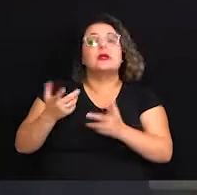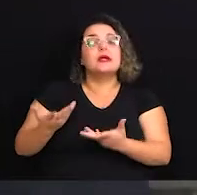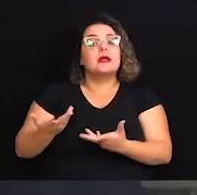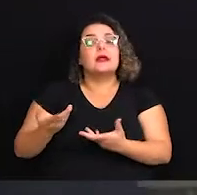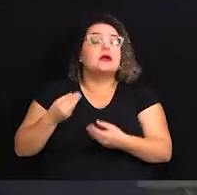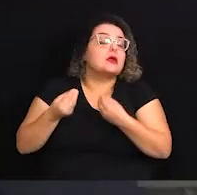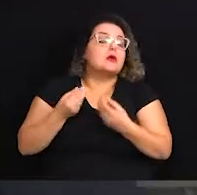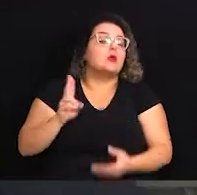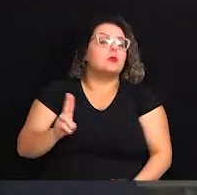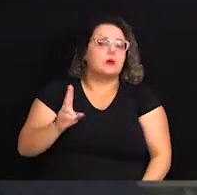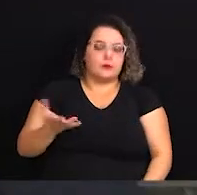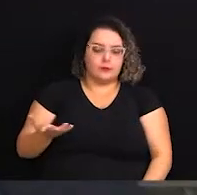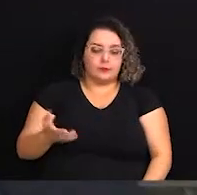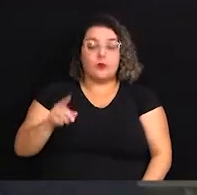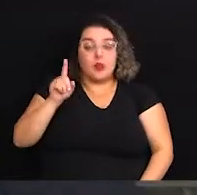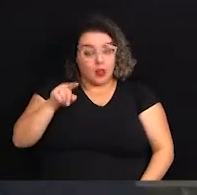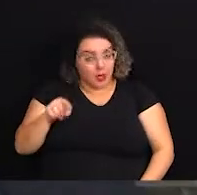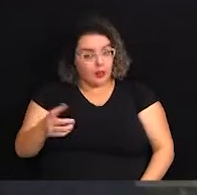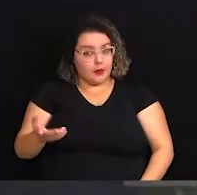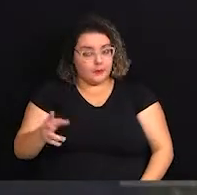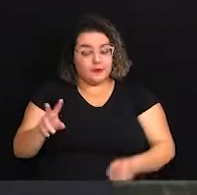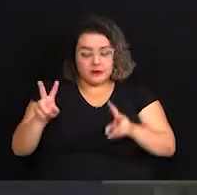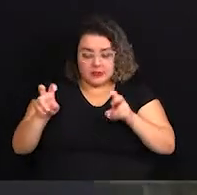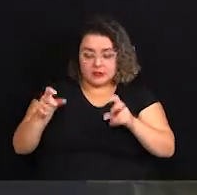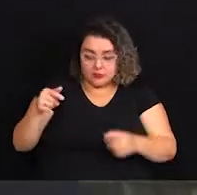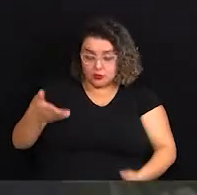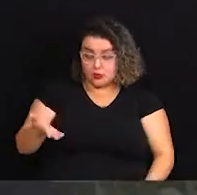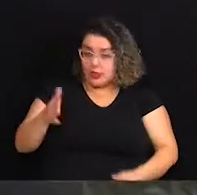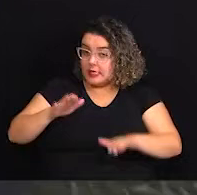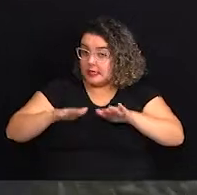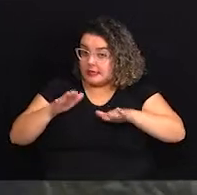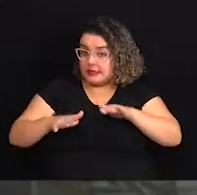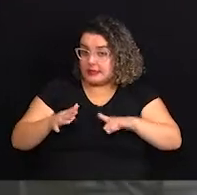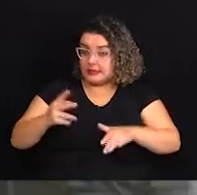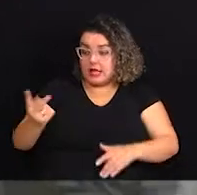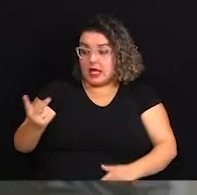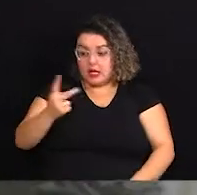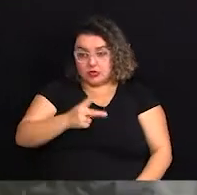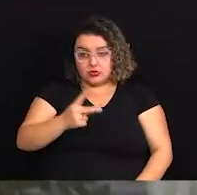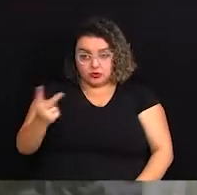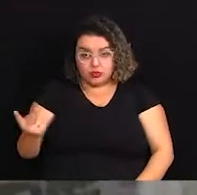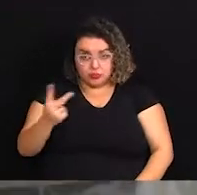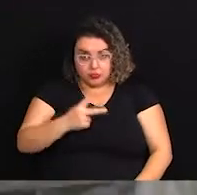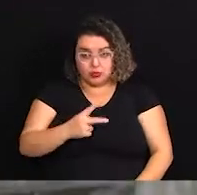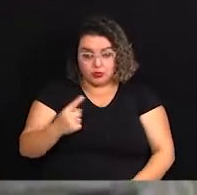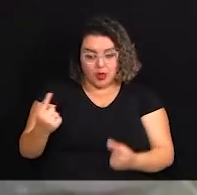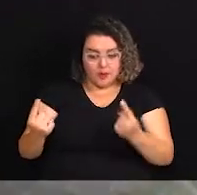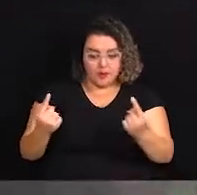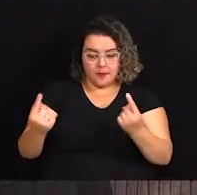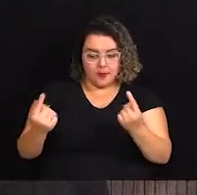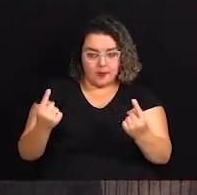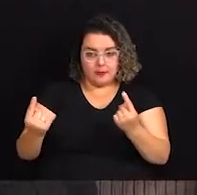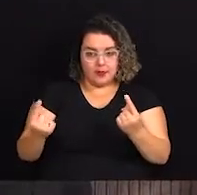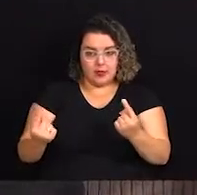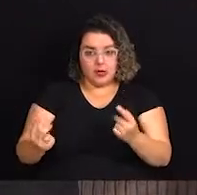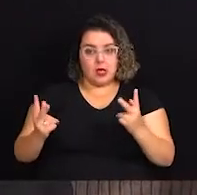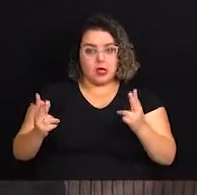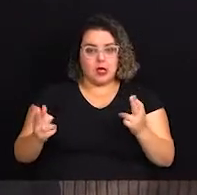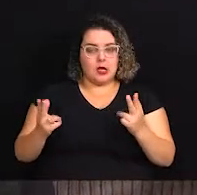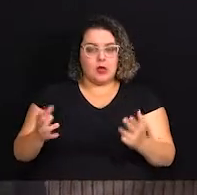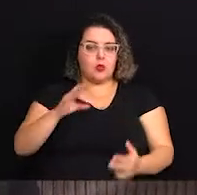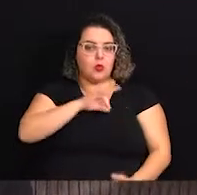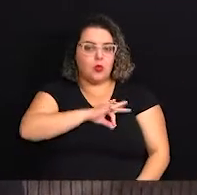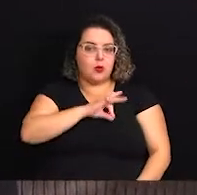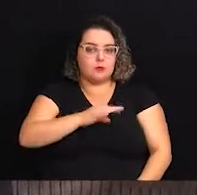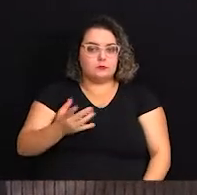da proporcionalidade é porque nem sempre as duas partes têm as mesmas receitas.